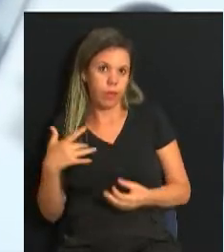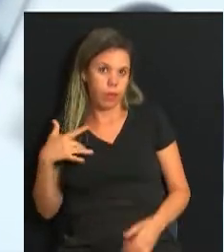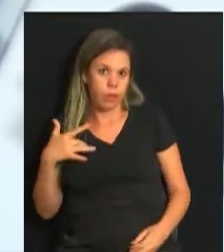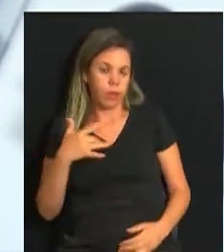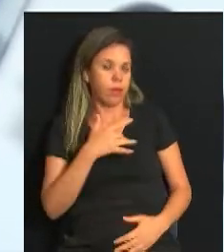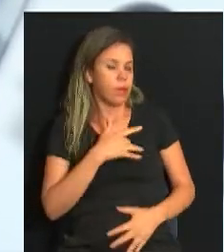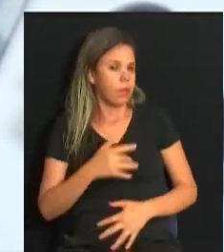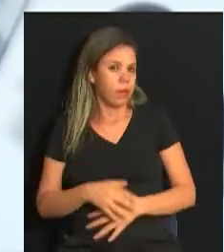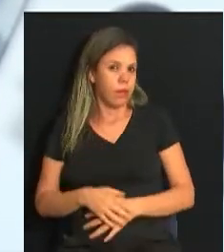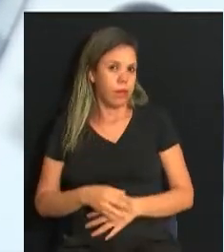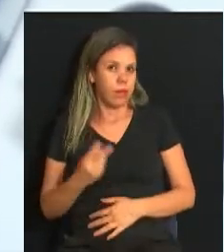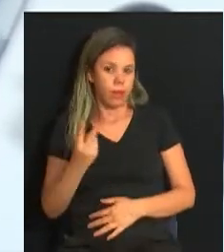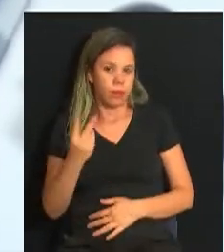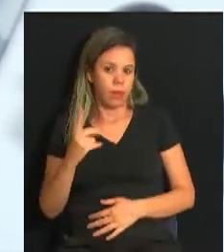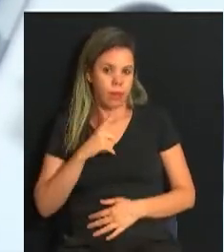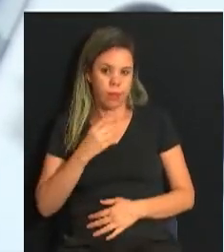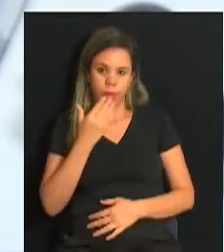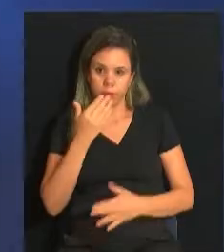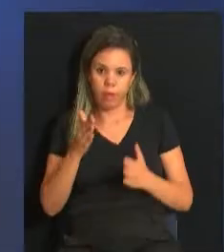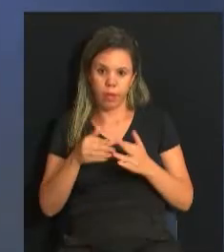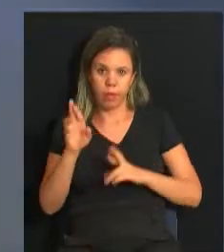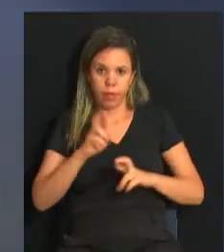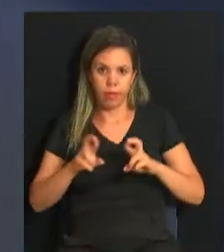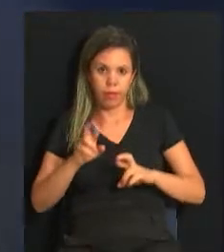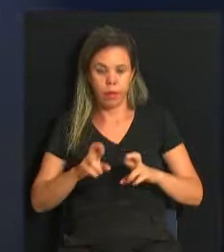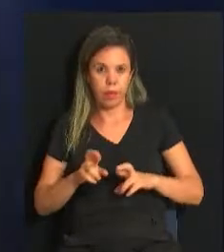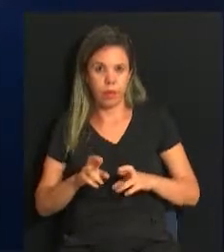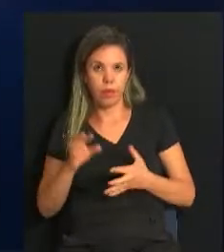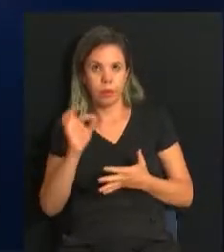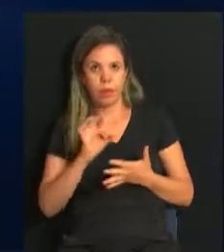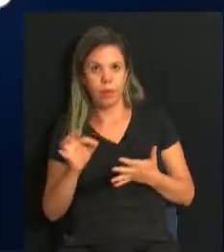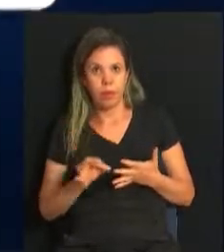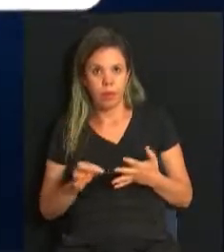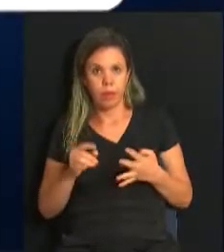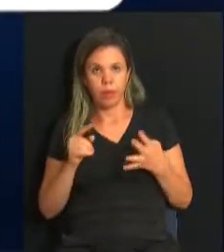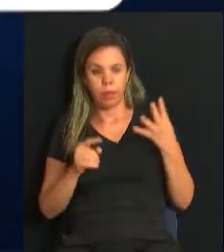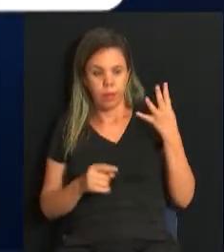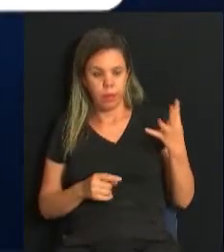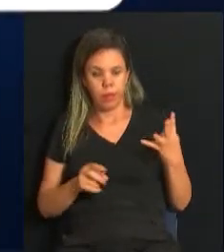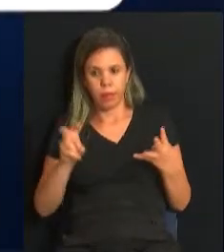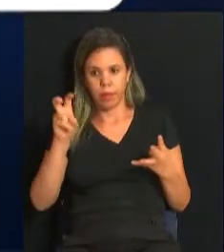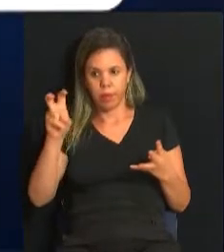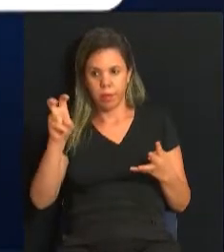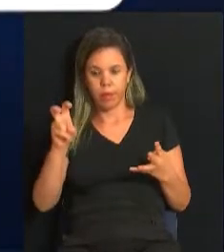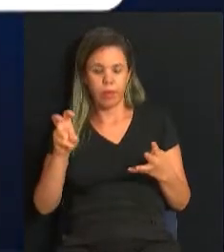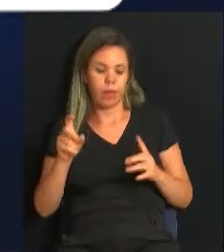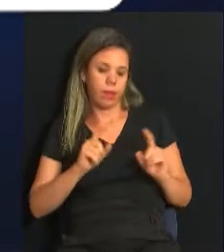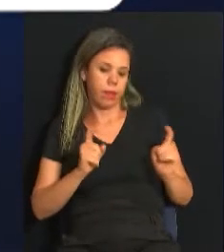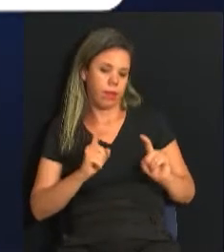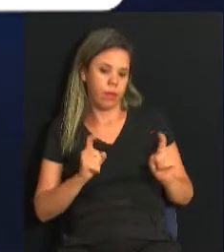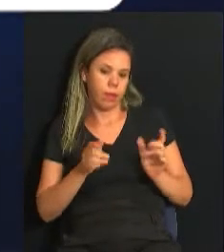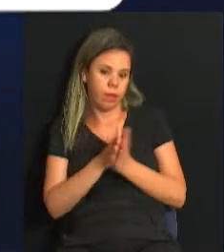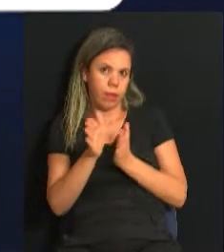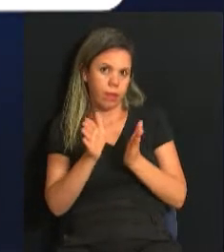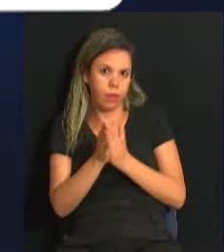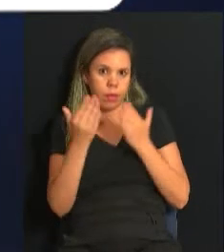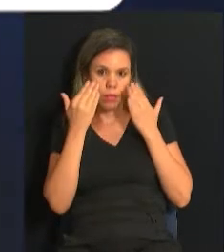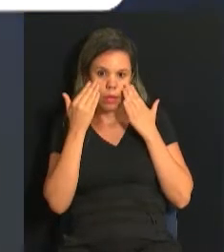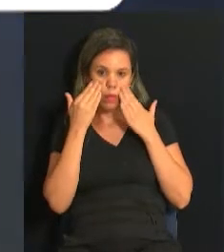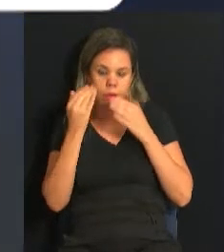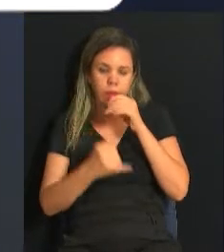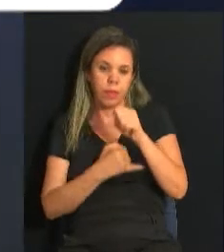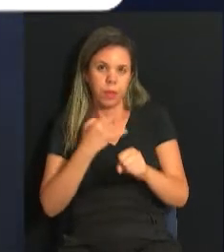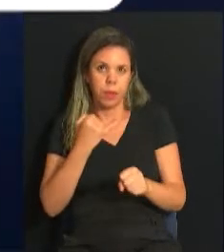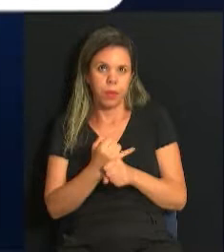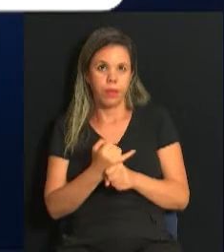saúde ambos tiveram pedido de vista os itens 4 e 5 da pauta que tratam sobre a publicação na internet